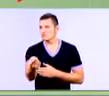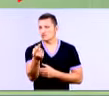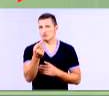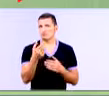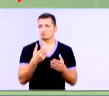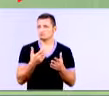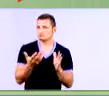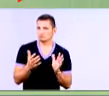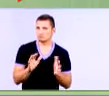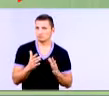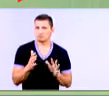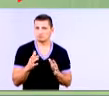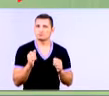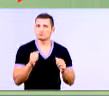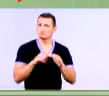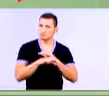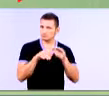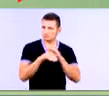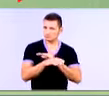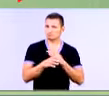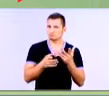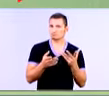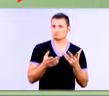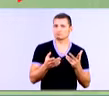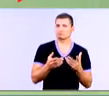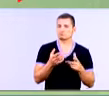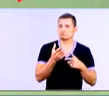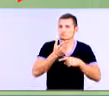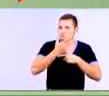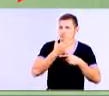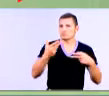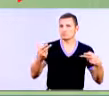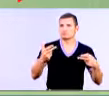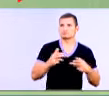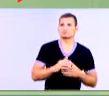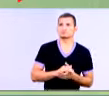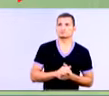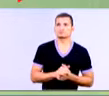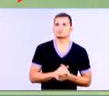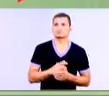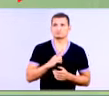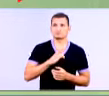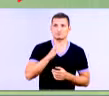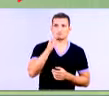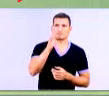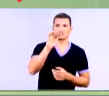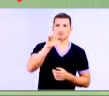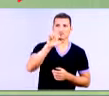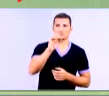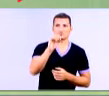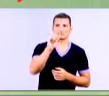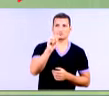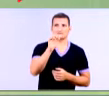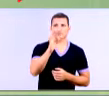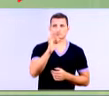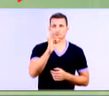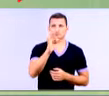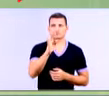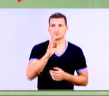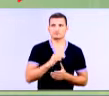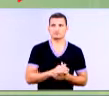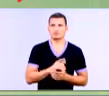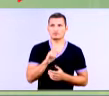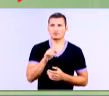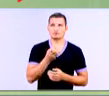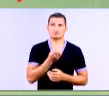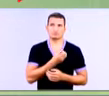um número que pode armazenar bastante coisa, né? Um valor bem alto. Nós temos o float. Float é o